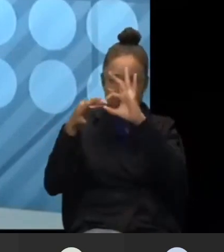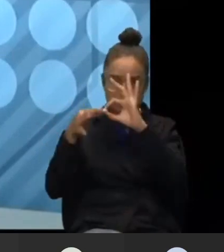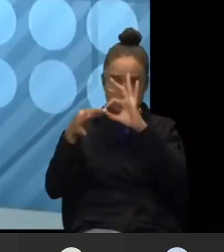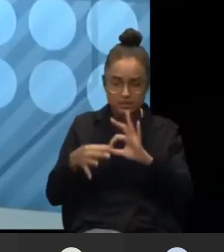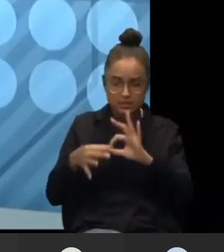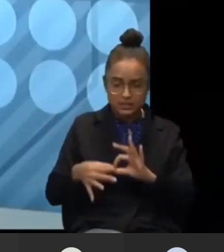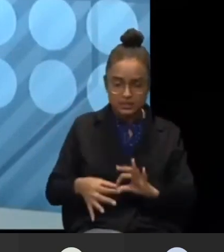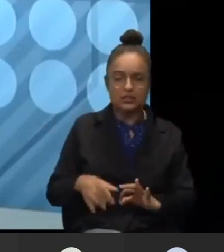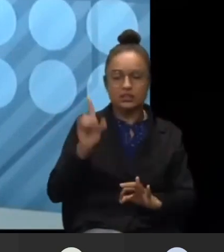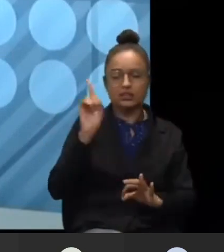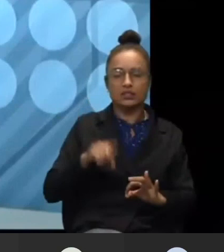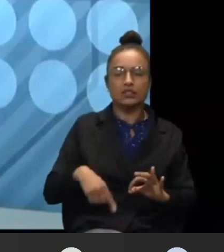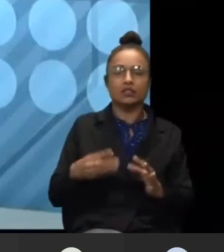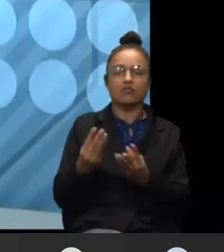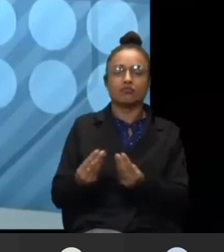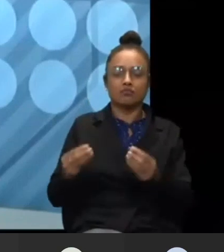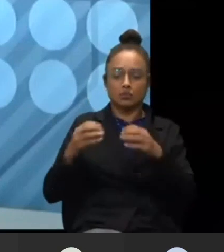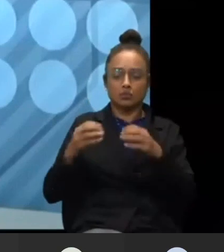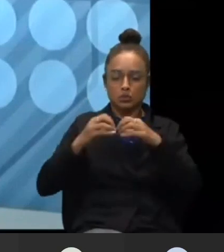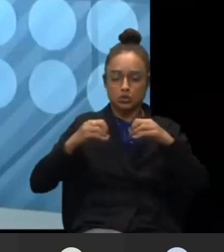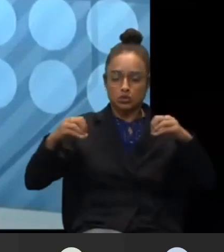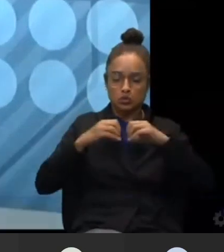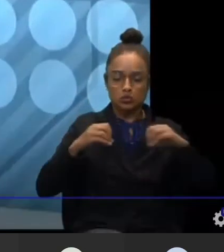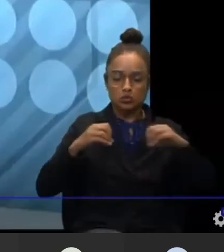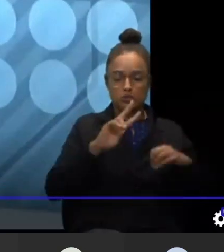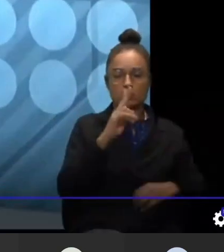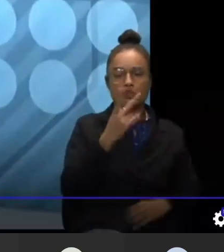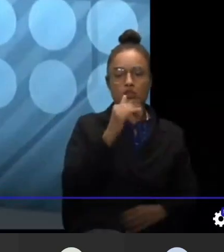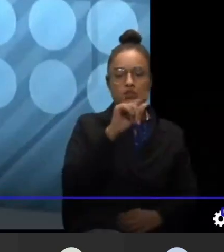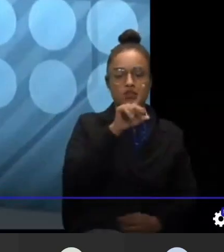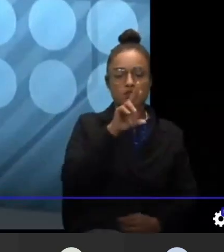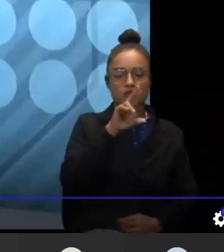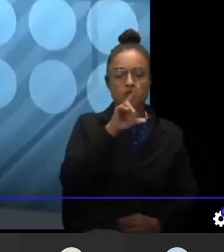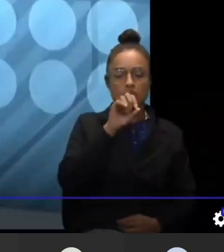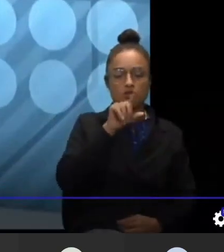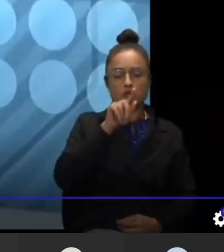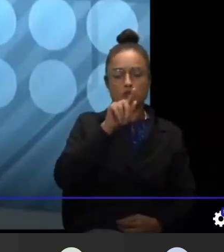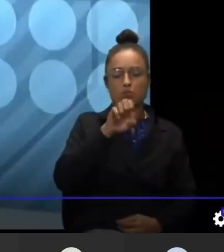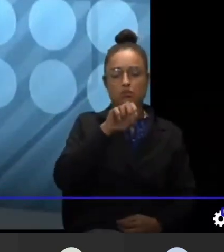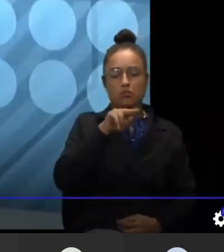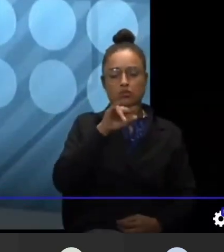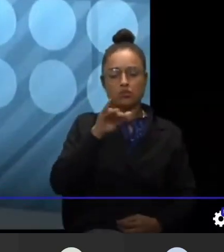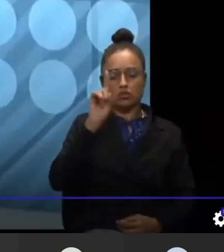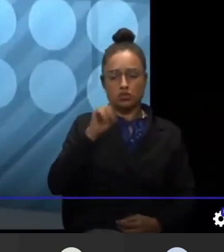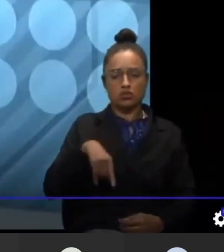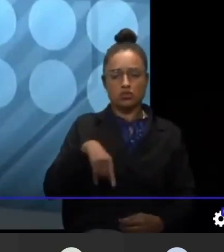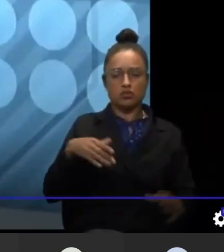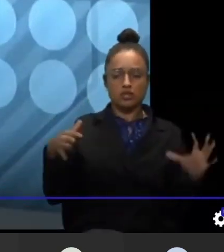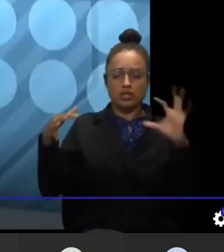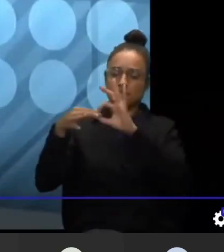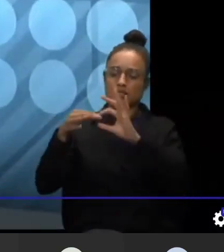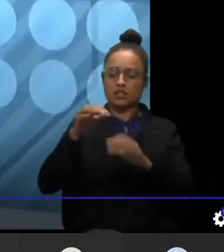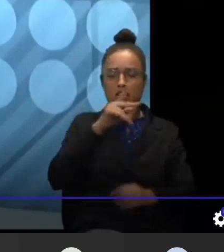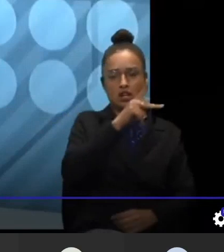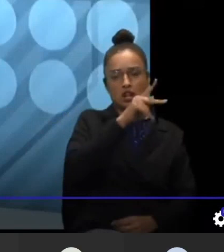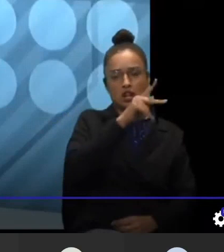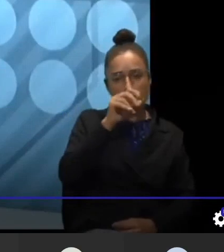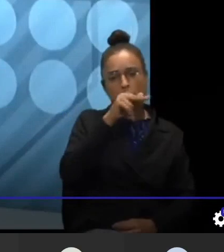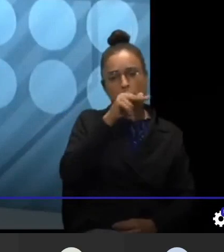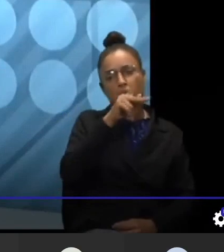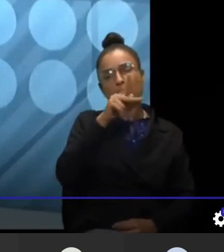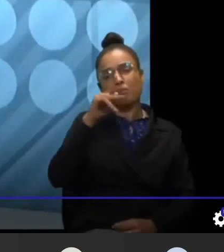então se desfaz as duplas ligações, e aquele ácido graxo que ela insaturado ou poliinsaturado passa a ser saturado. Passando a ser